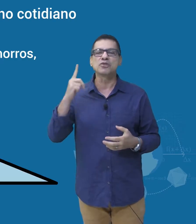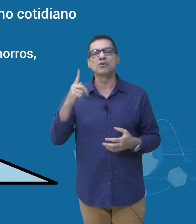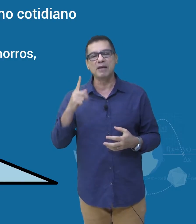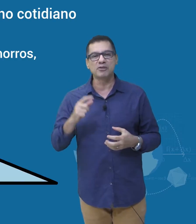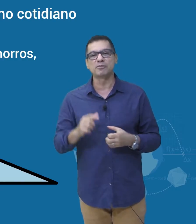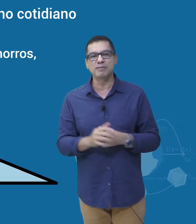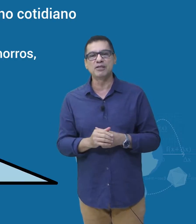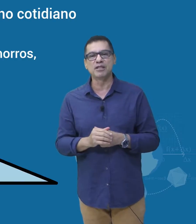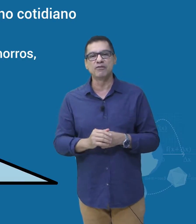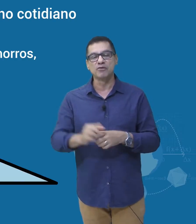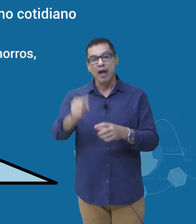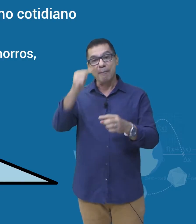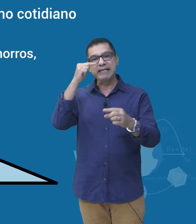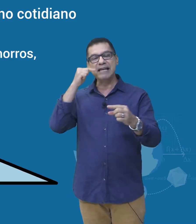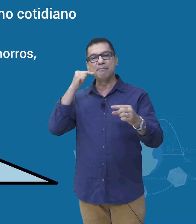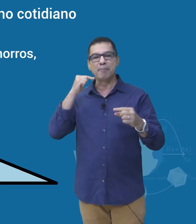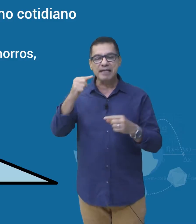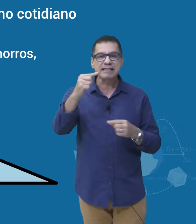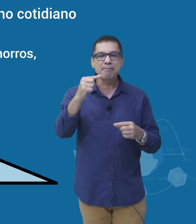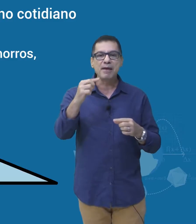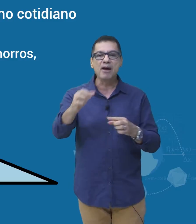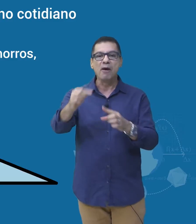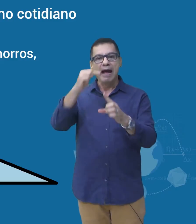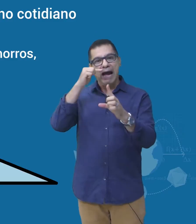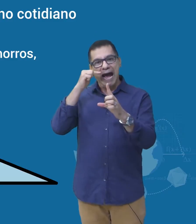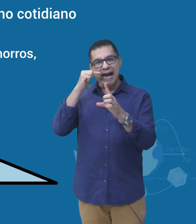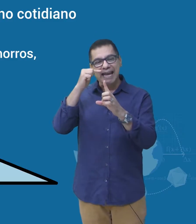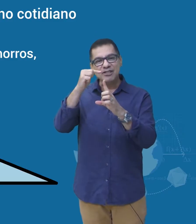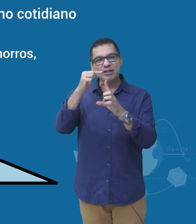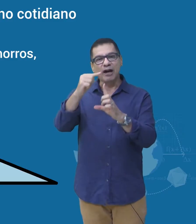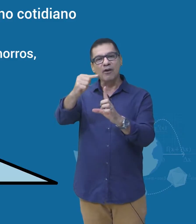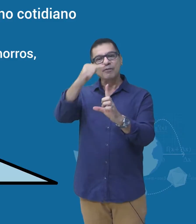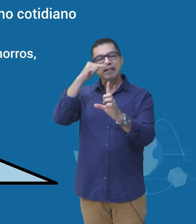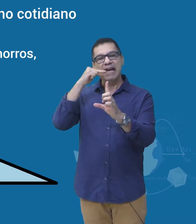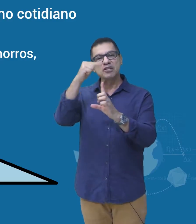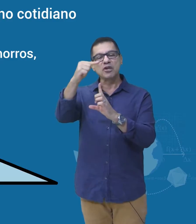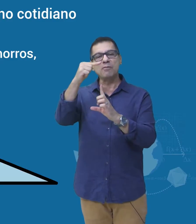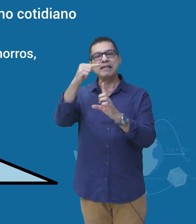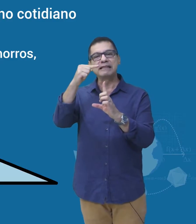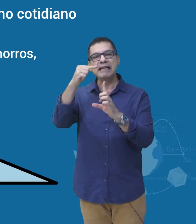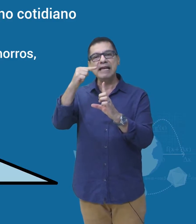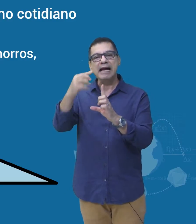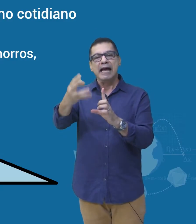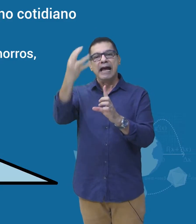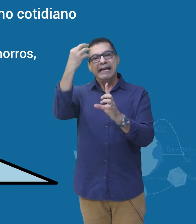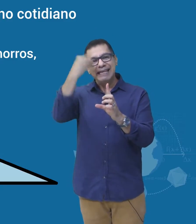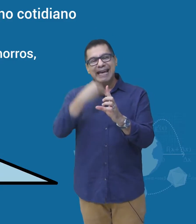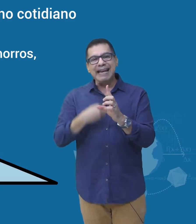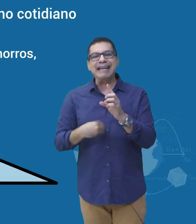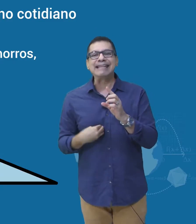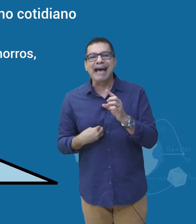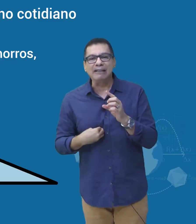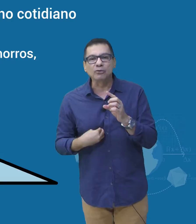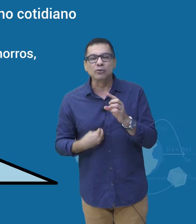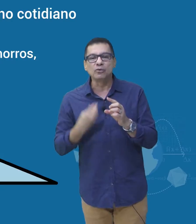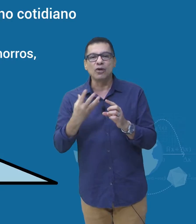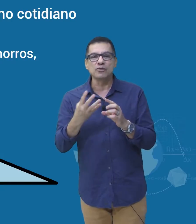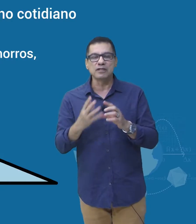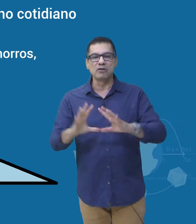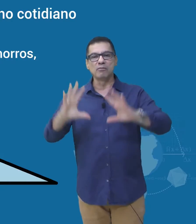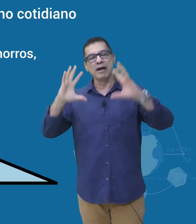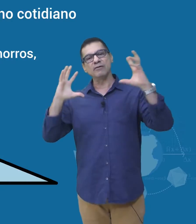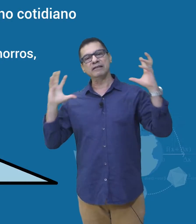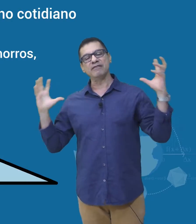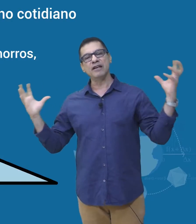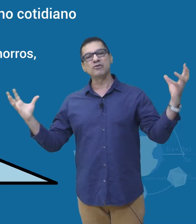contava com instrumentos primitivos, mas ele percebeu a questão da geometria que era nato do nosso